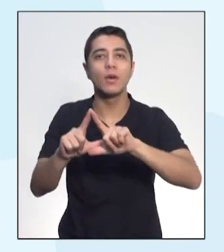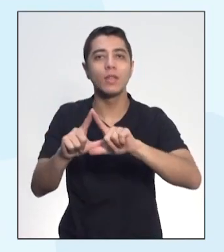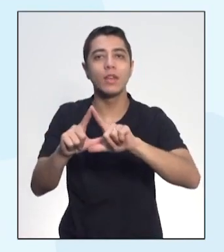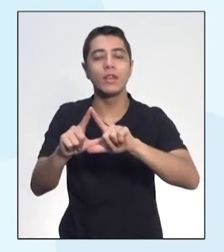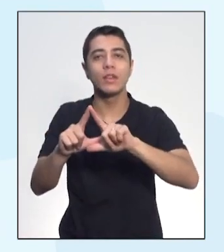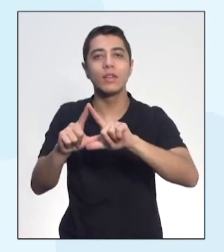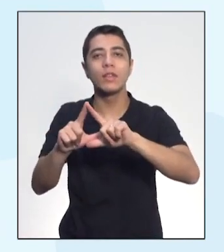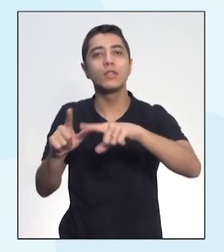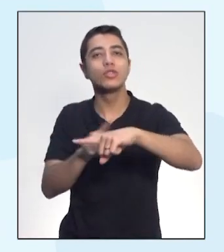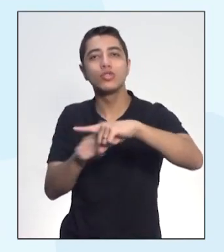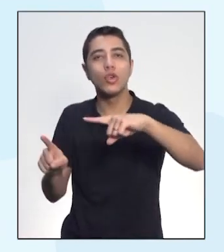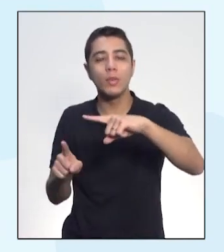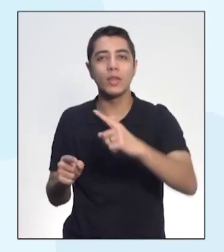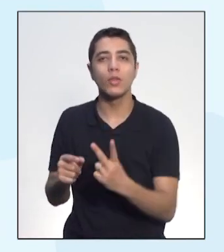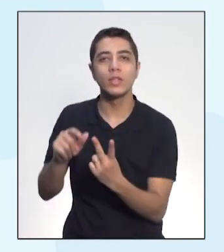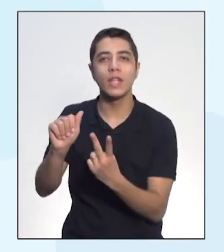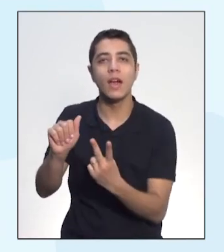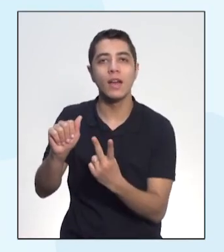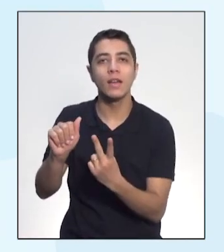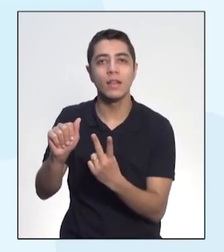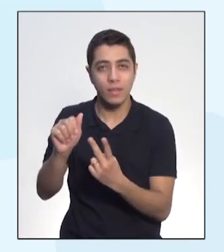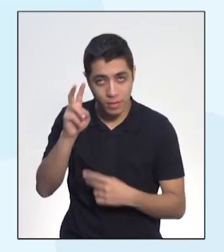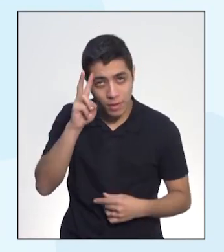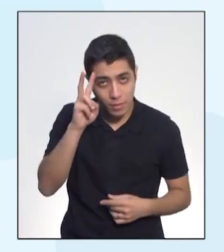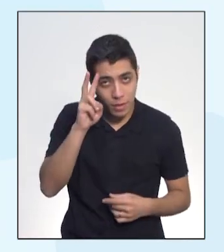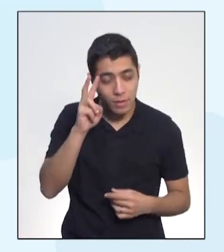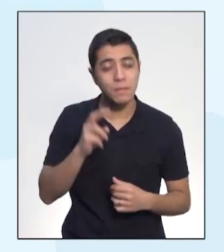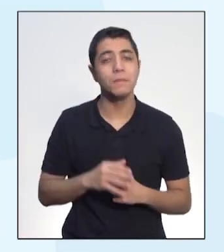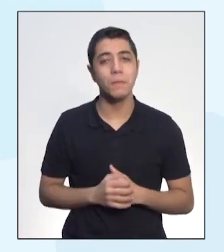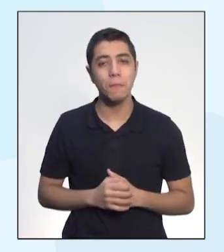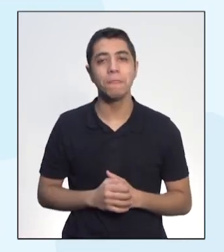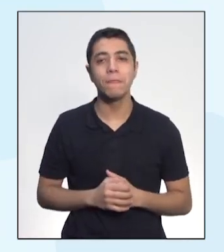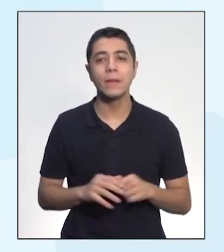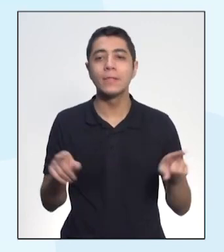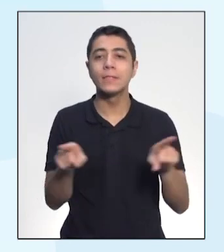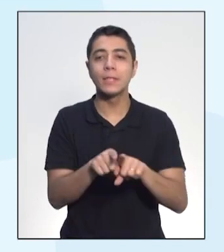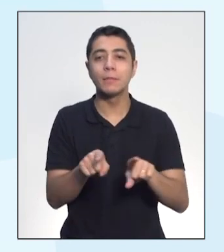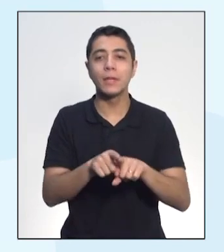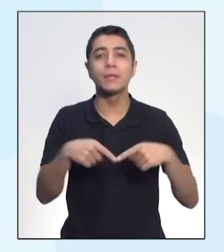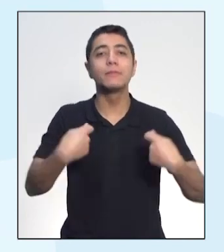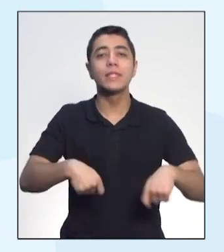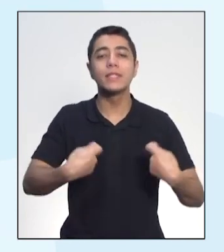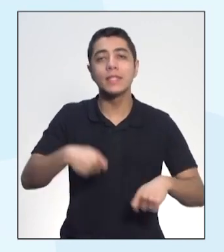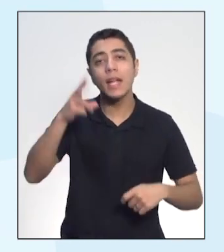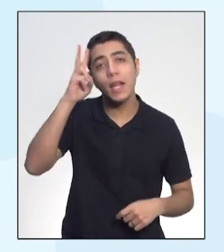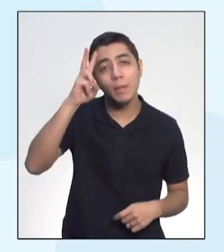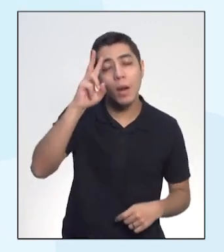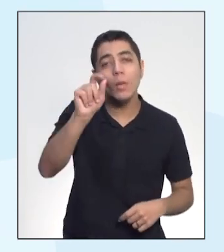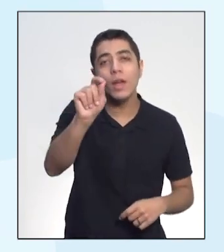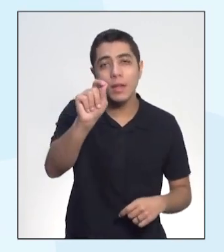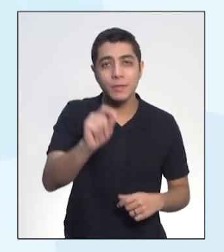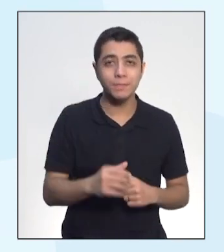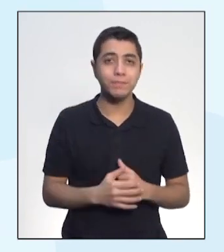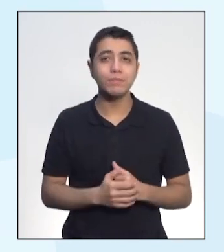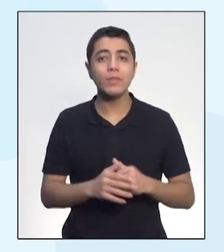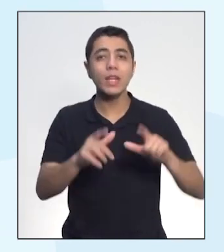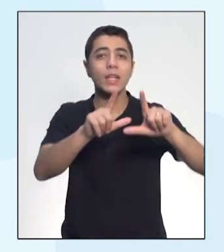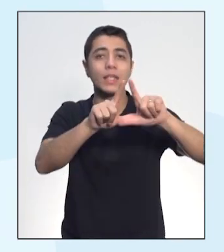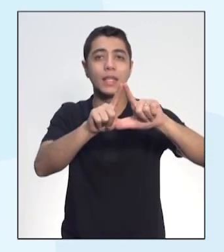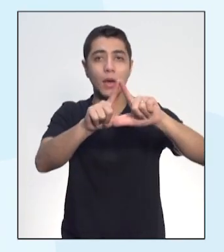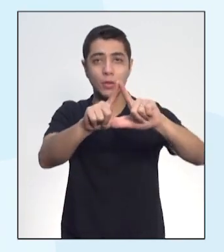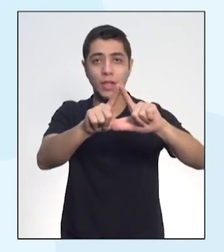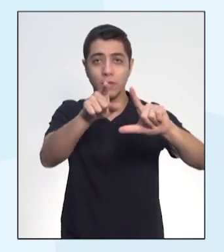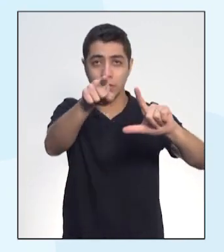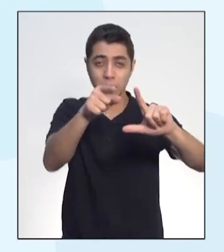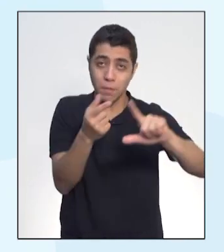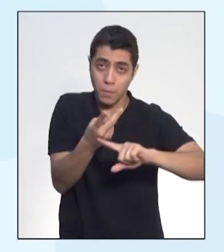aqui a gente também tem que lembrar 3 coisas. Quando a gente faz o delta, dependendo do sinal dele, eu vou descobrir se eu vou ter